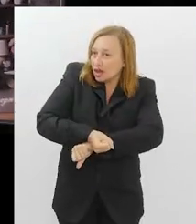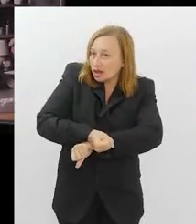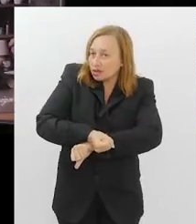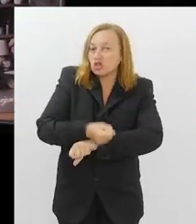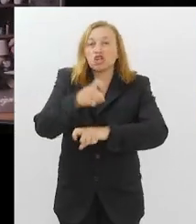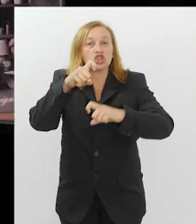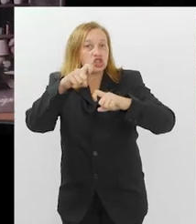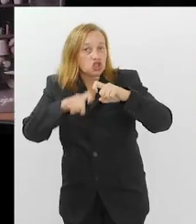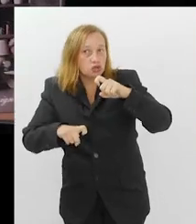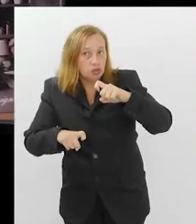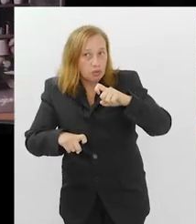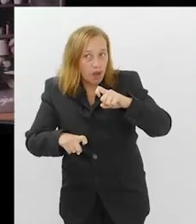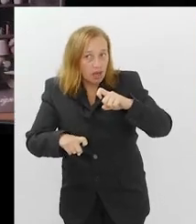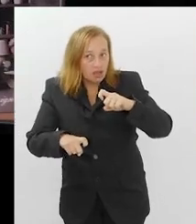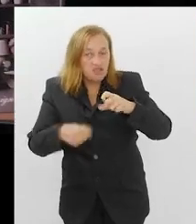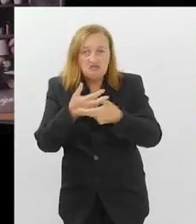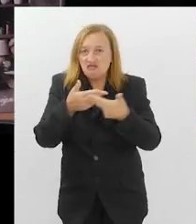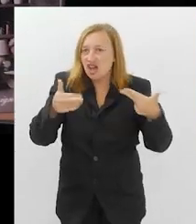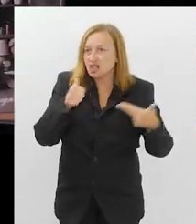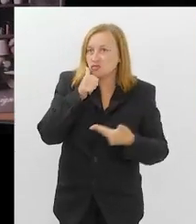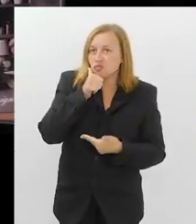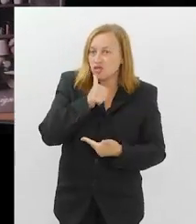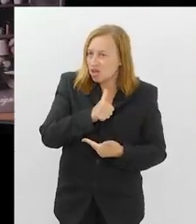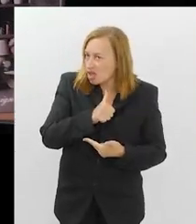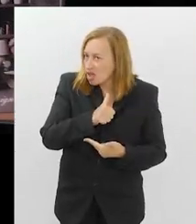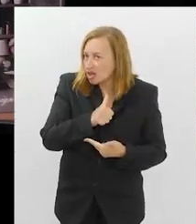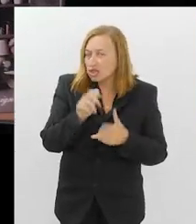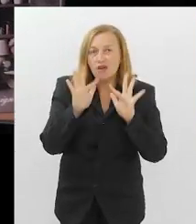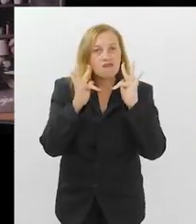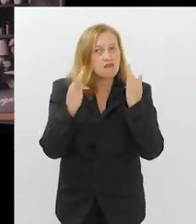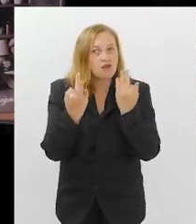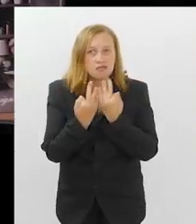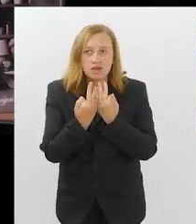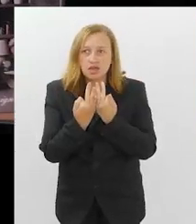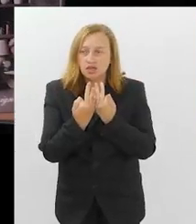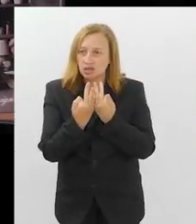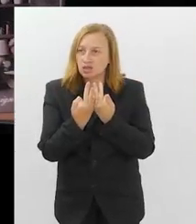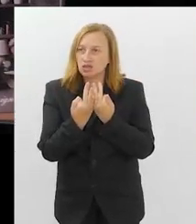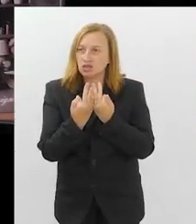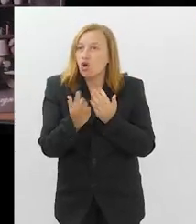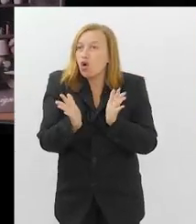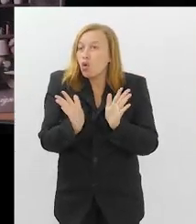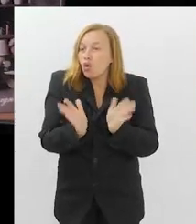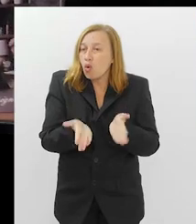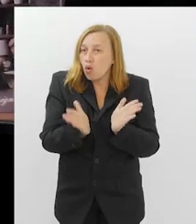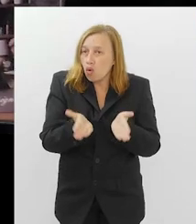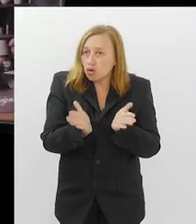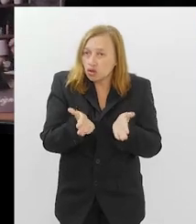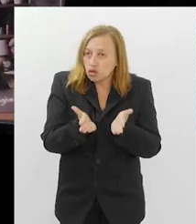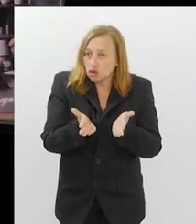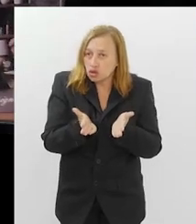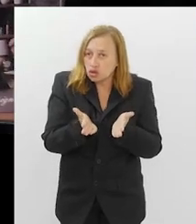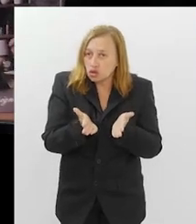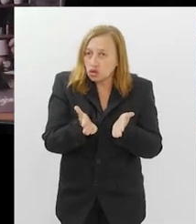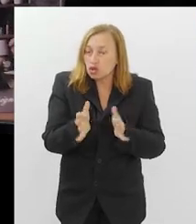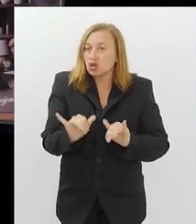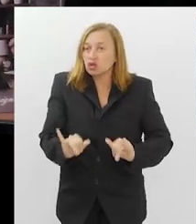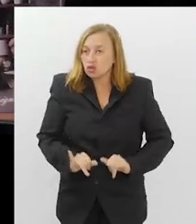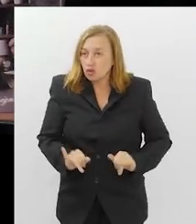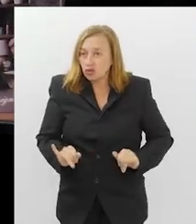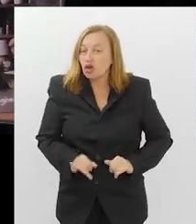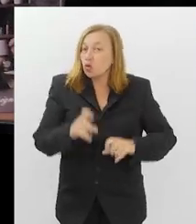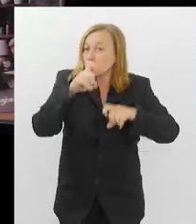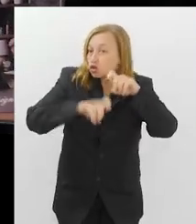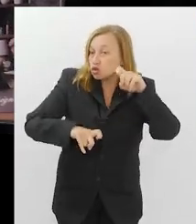escravizados, foram estuprados, muitas mulheres, muitas famílias são oriundas hoje em dia do